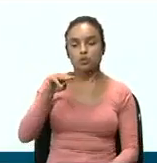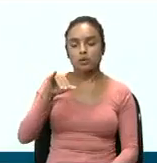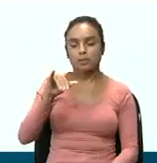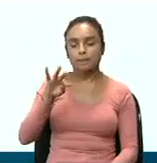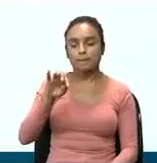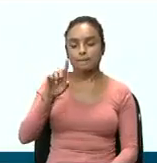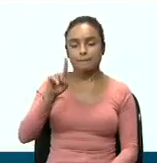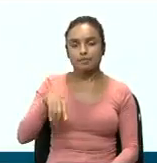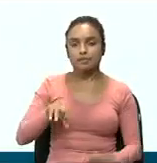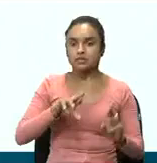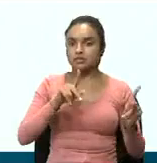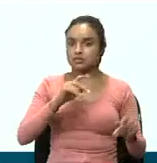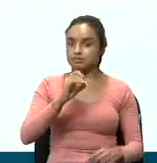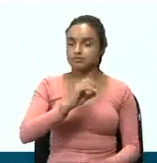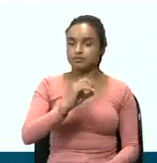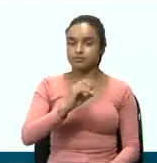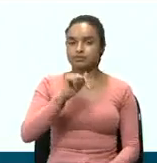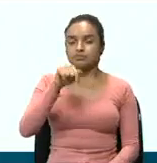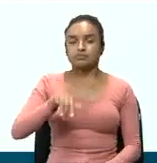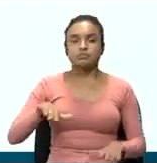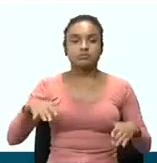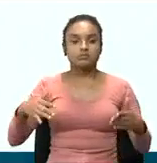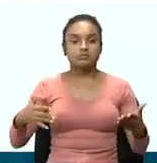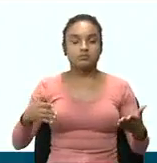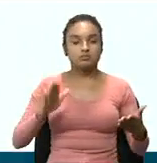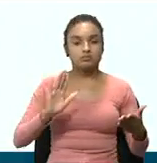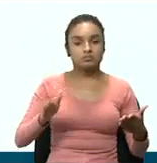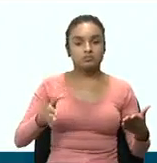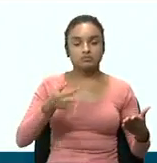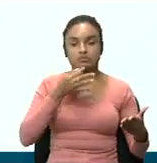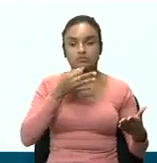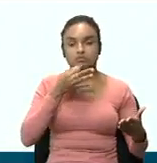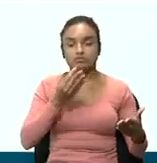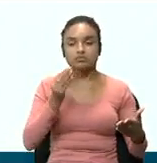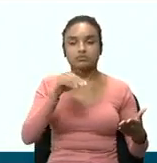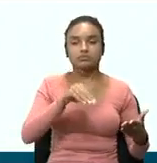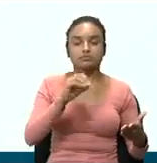0. Como ele deu 0, nós não podemos